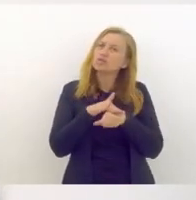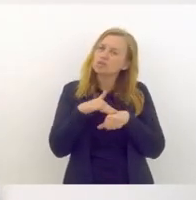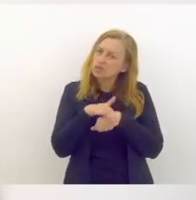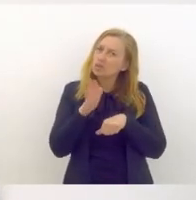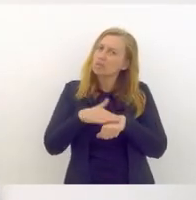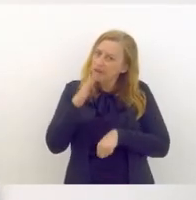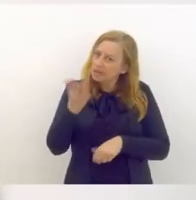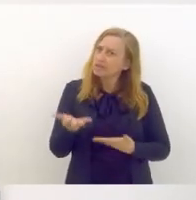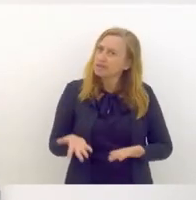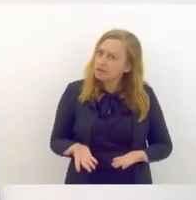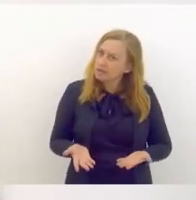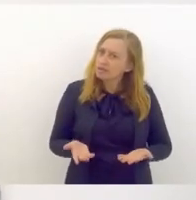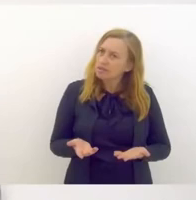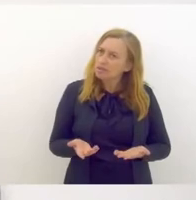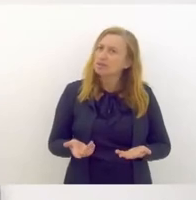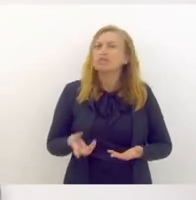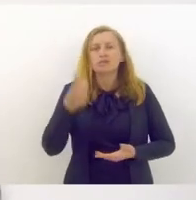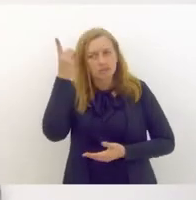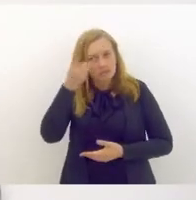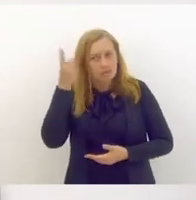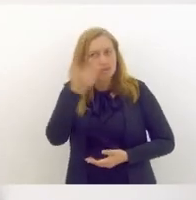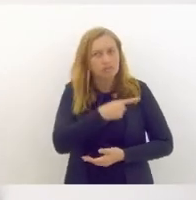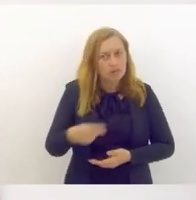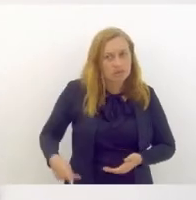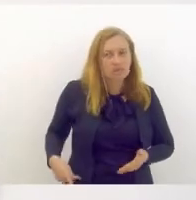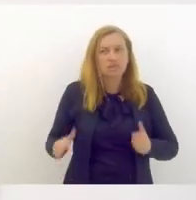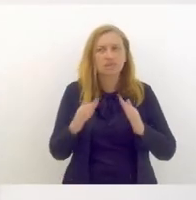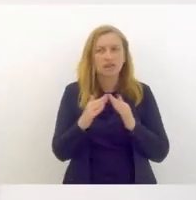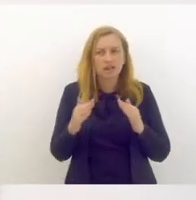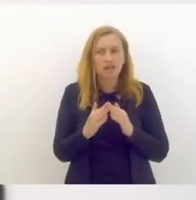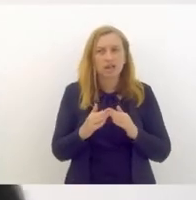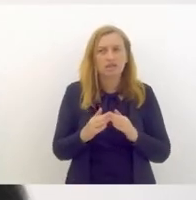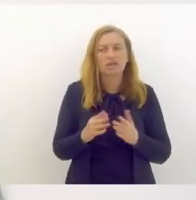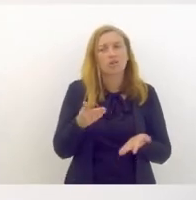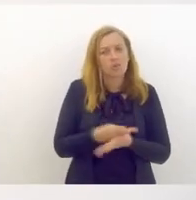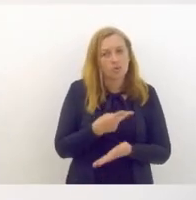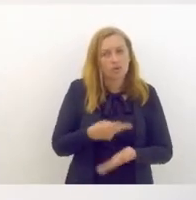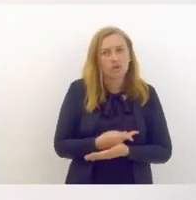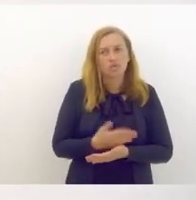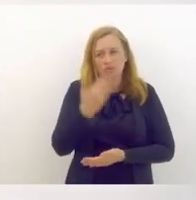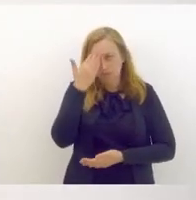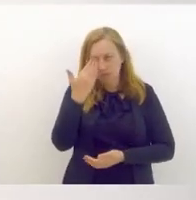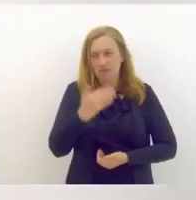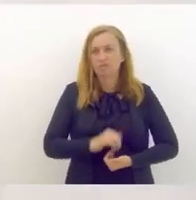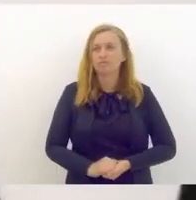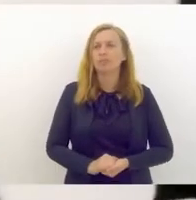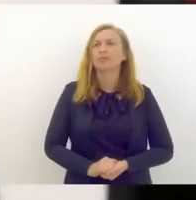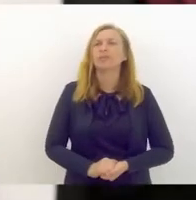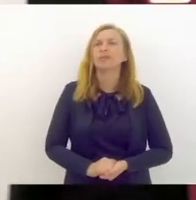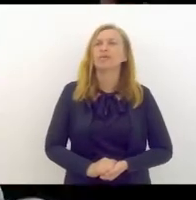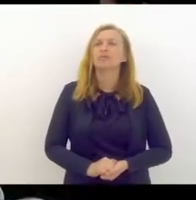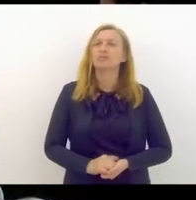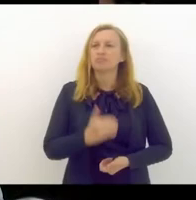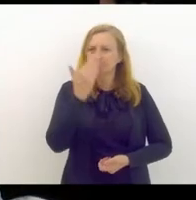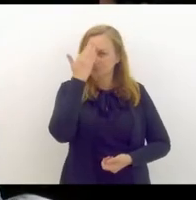mais com o deputado, presidente dessa casa, porque há um equívoco. Obrigado. Obrigado.